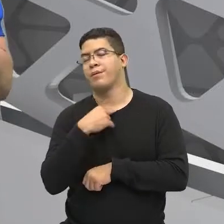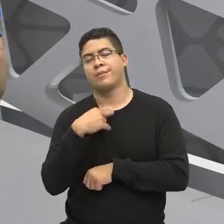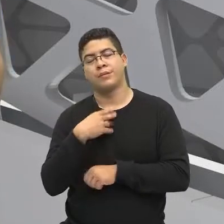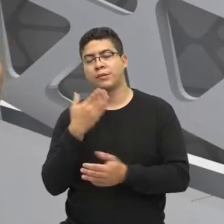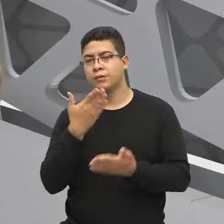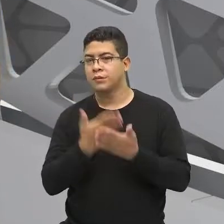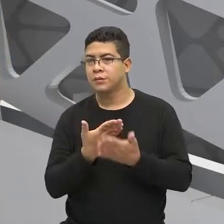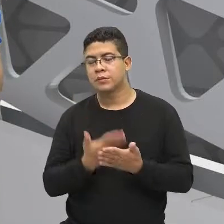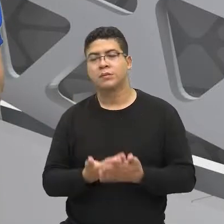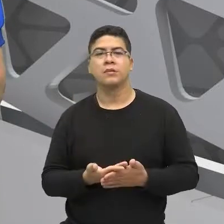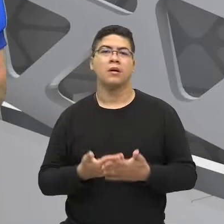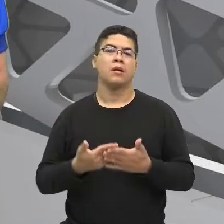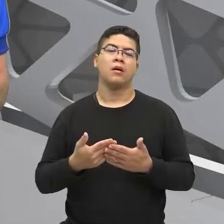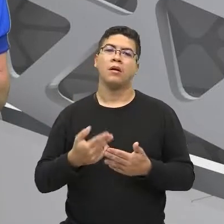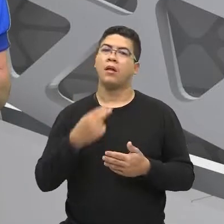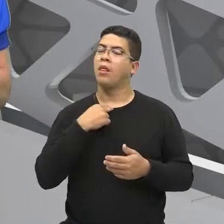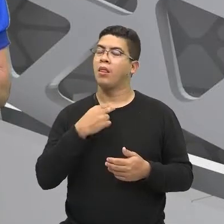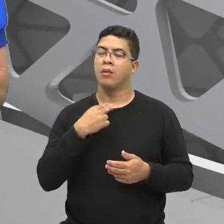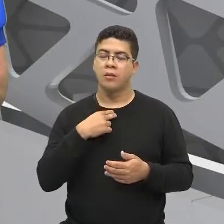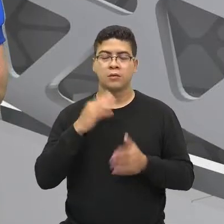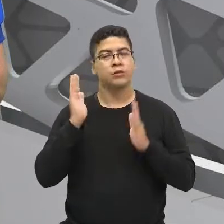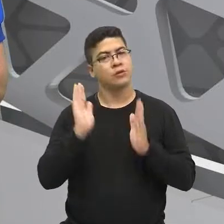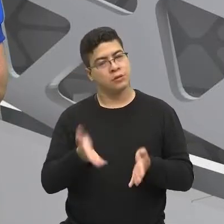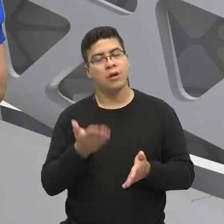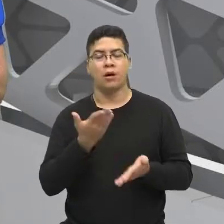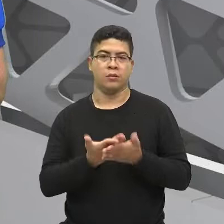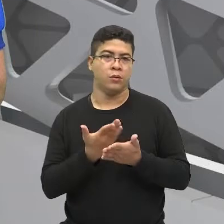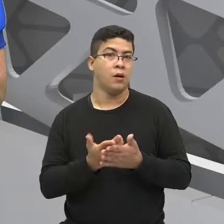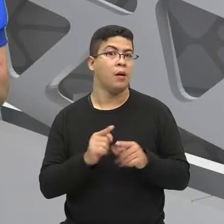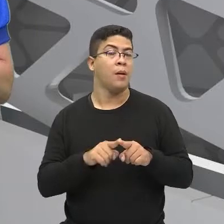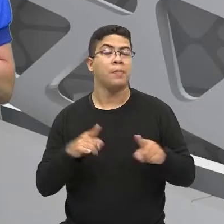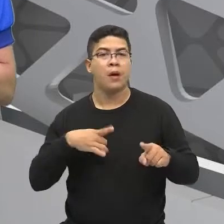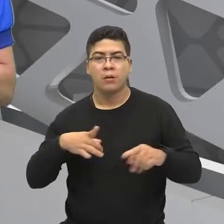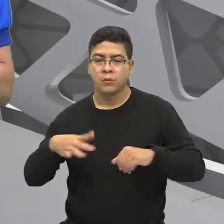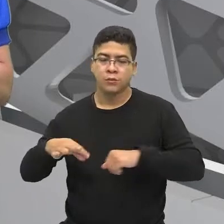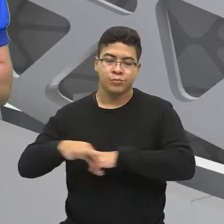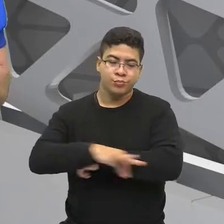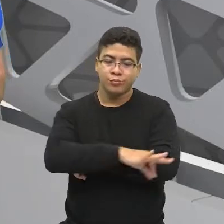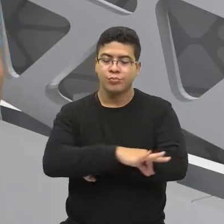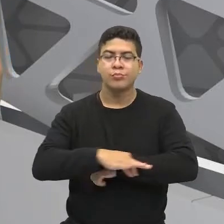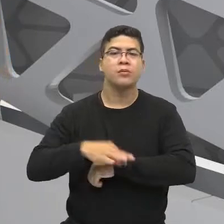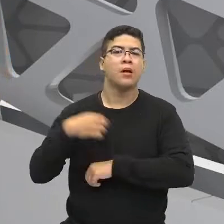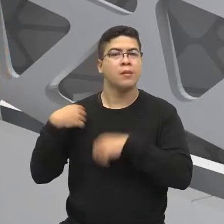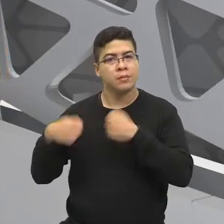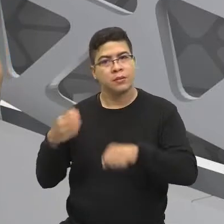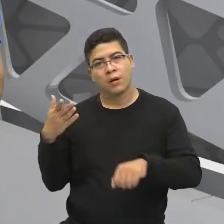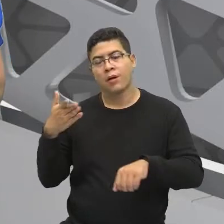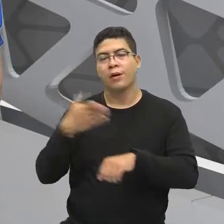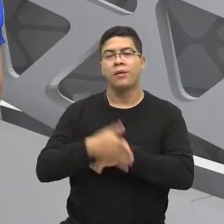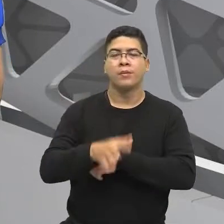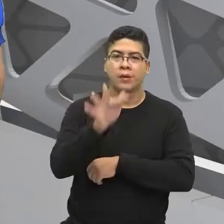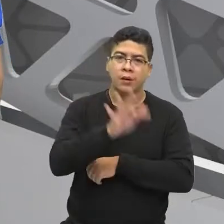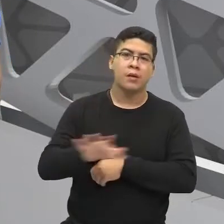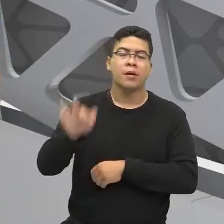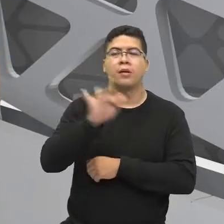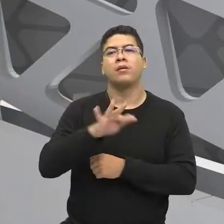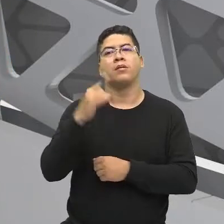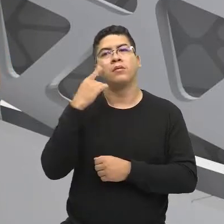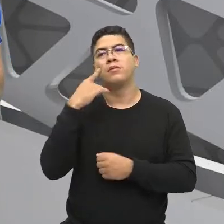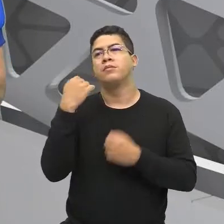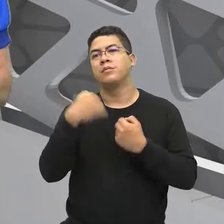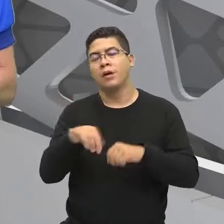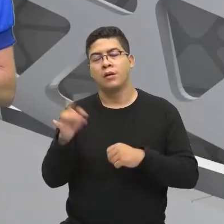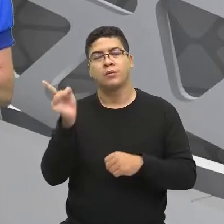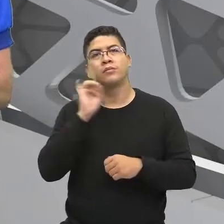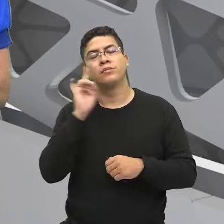do que ele já estudava, né? Mas para ser arquiteto, ele tinha que frequentar a faculdade, tinha que ter aqueles